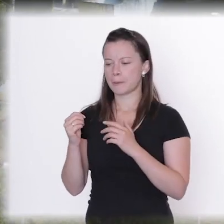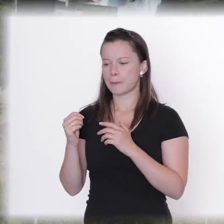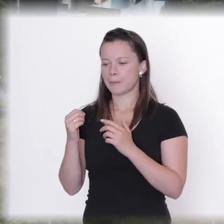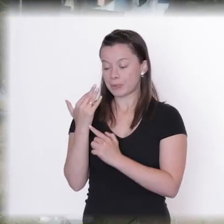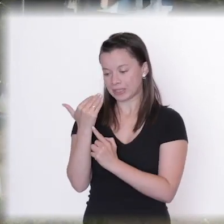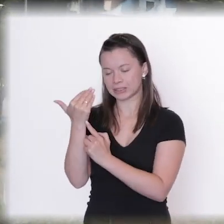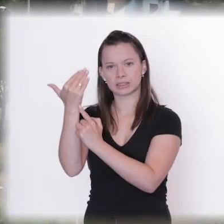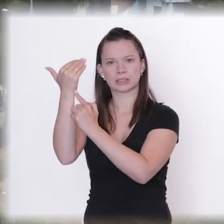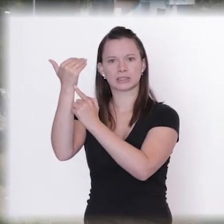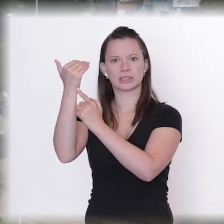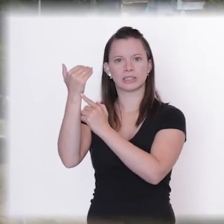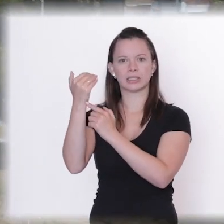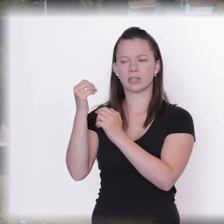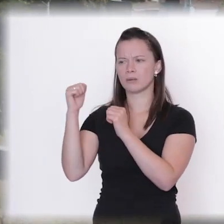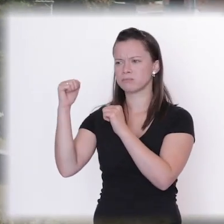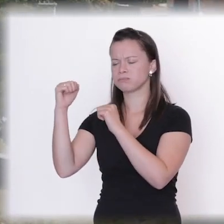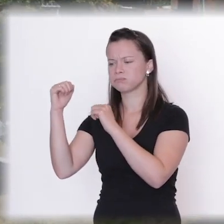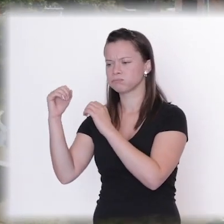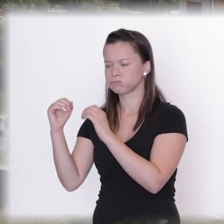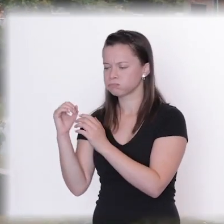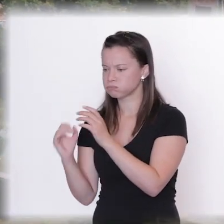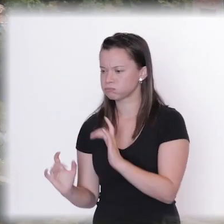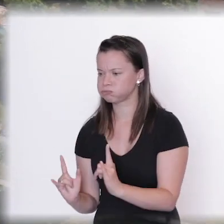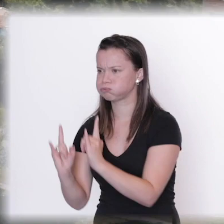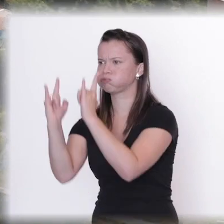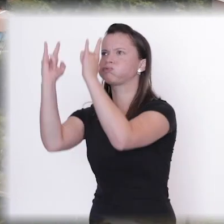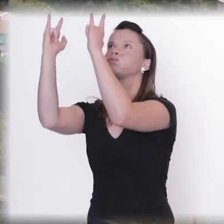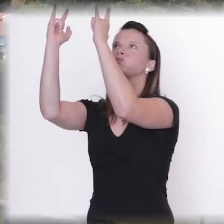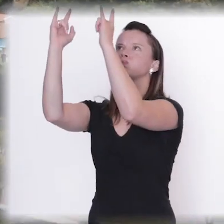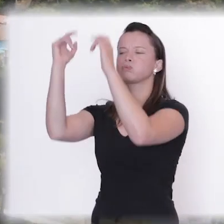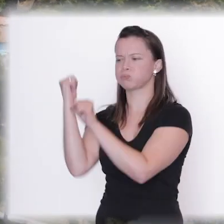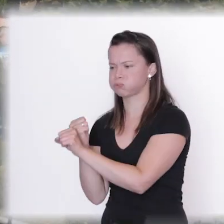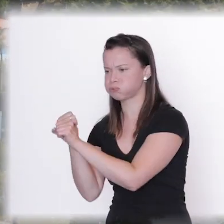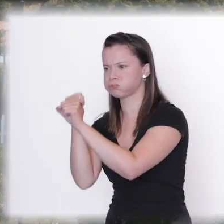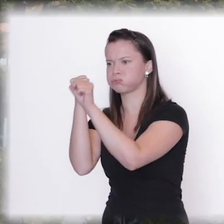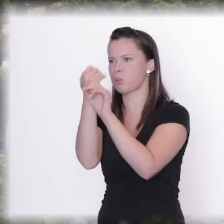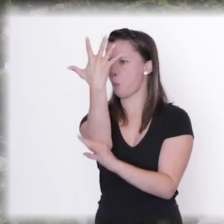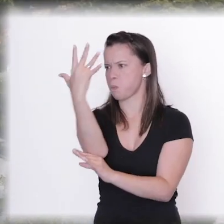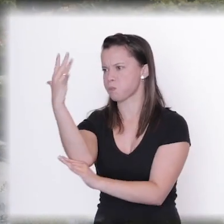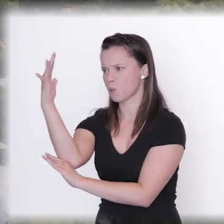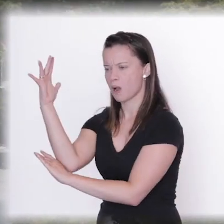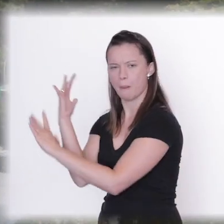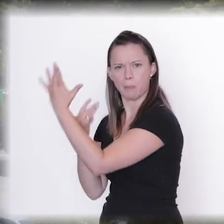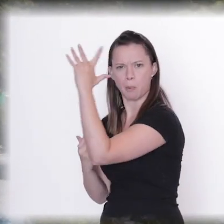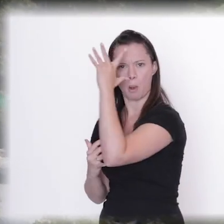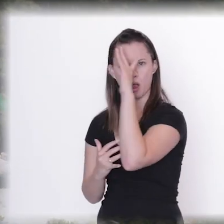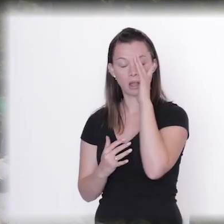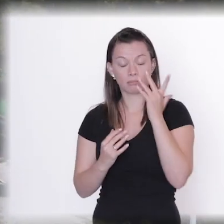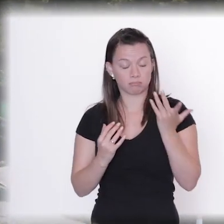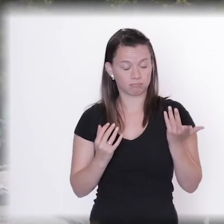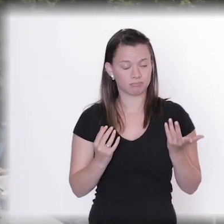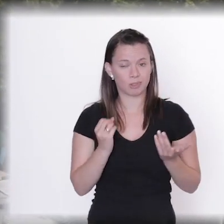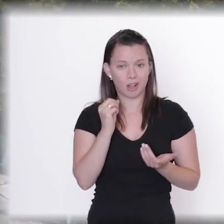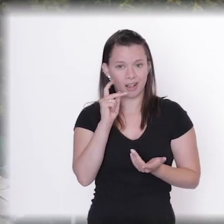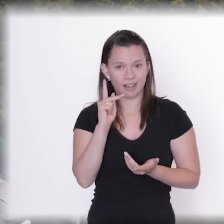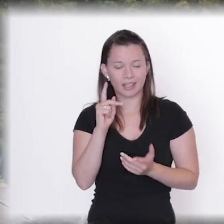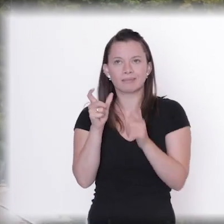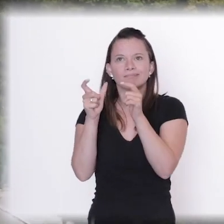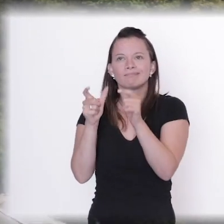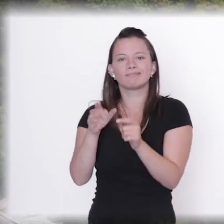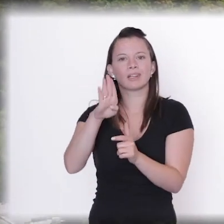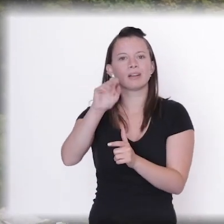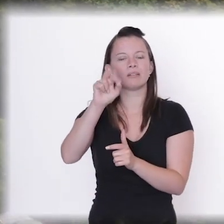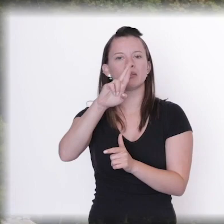nos grandes construções, a gente pensa na paisagem, especialmente. E aí, certamente, a Barra da Tijuca é